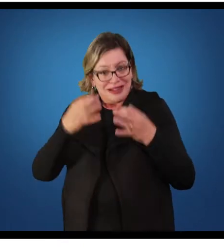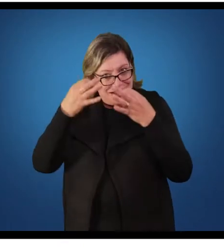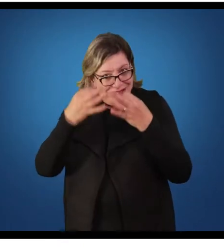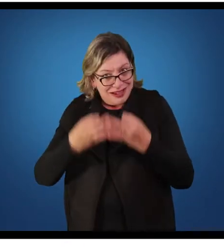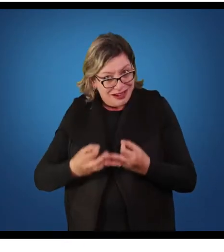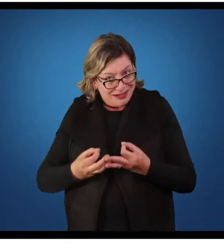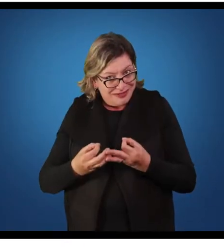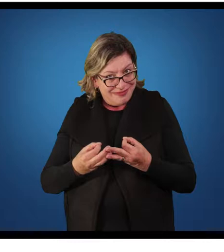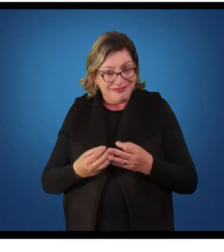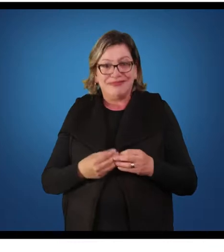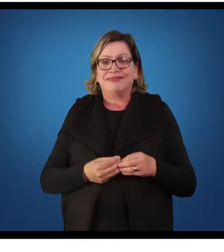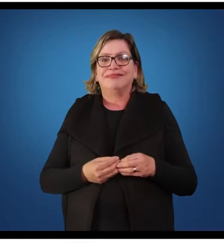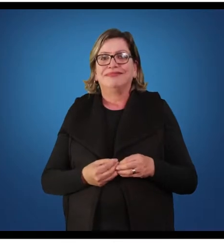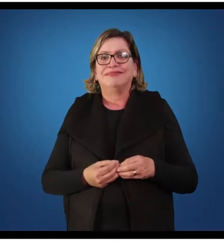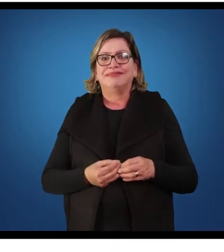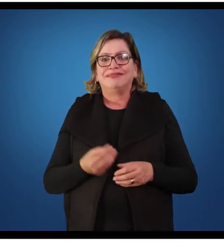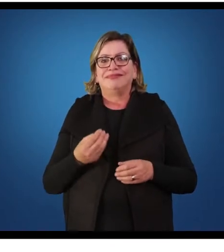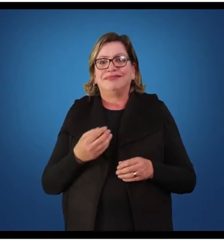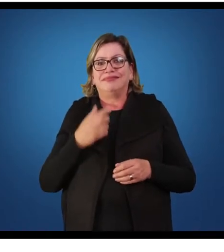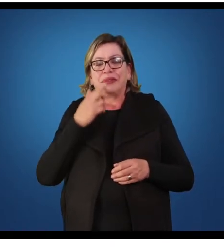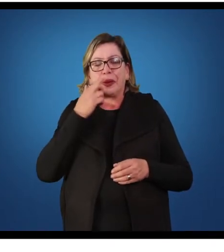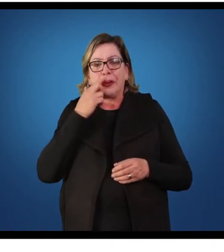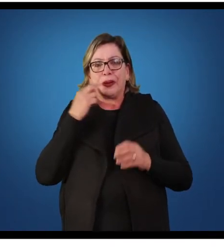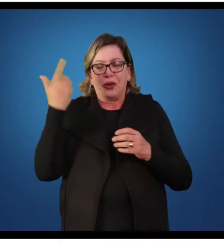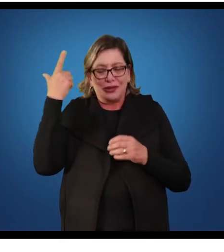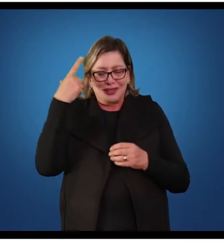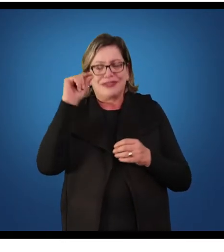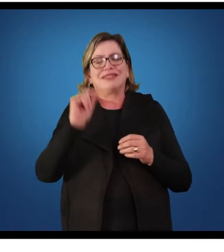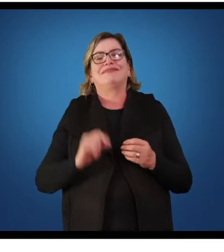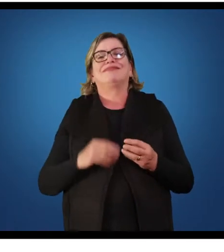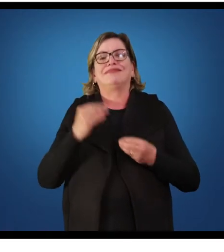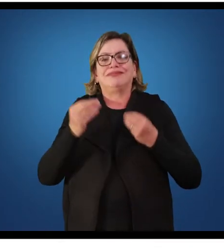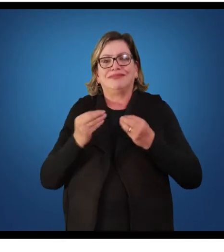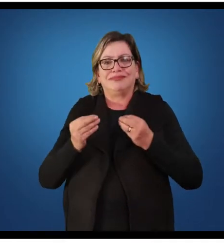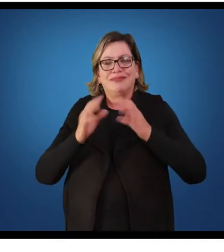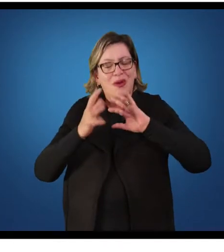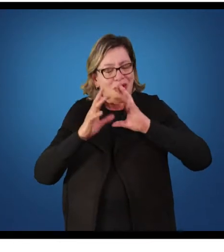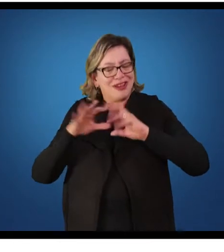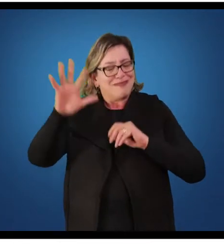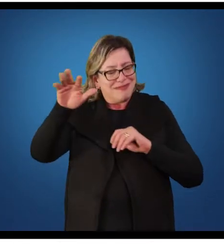Certo? Ok? Vamos lá, de novo! Pega lá!